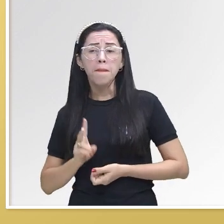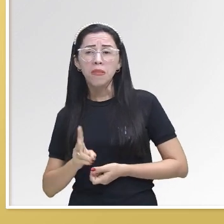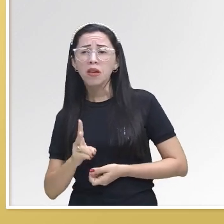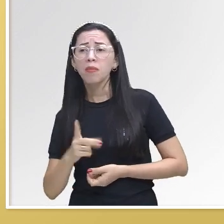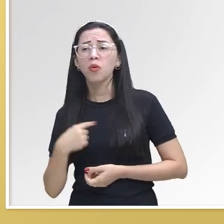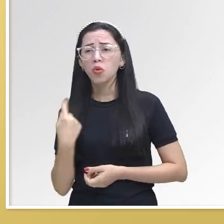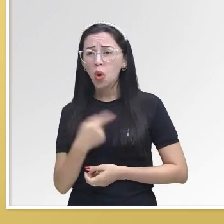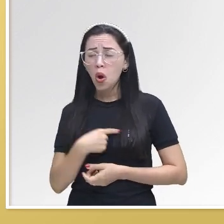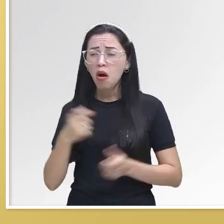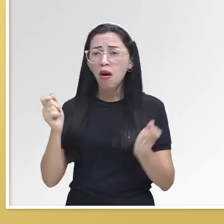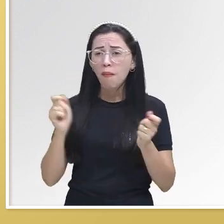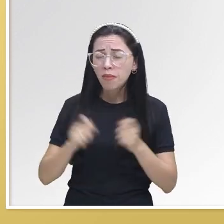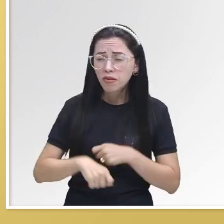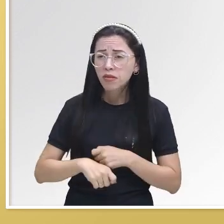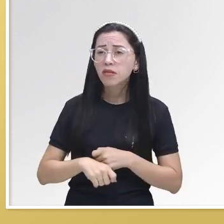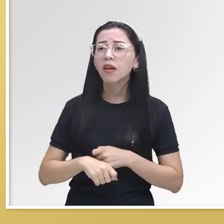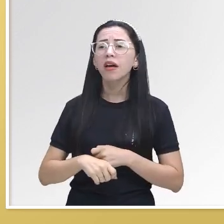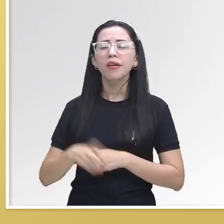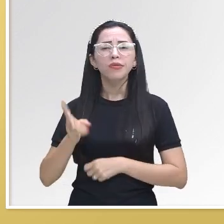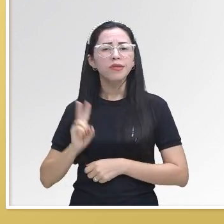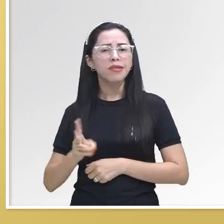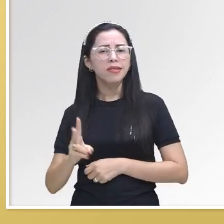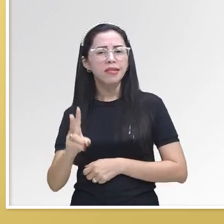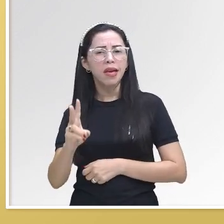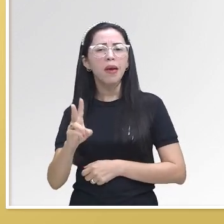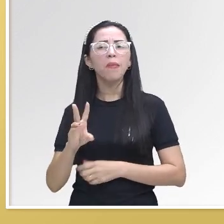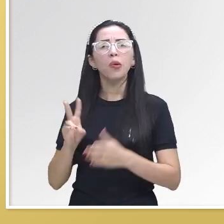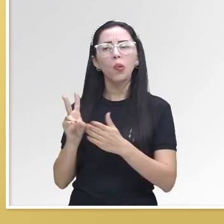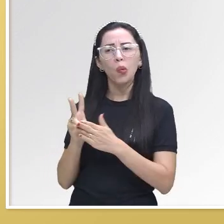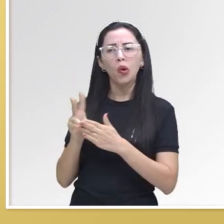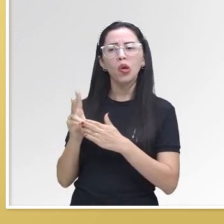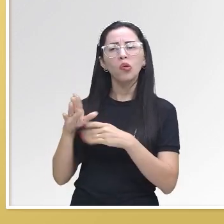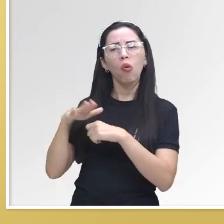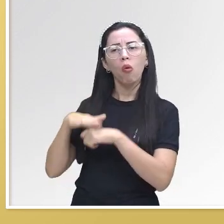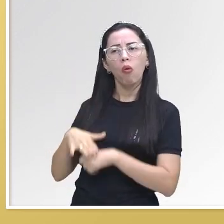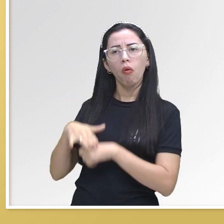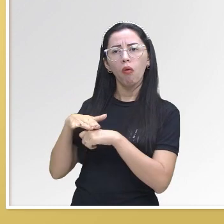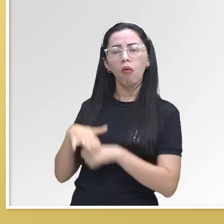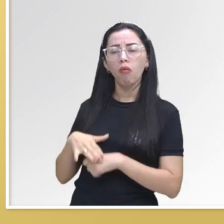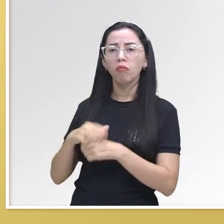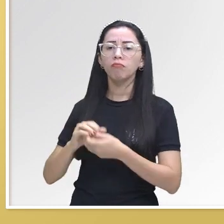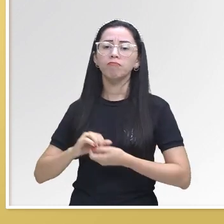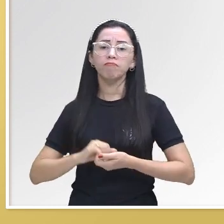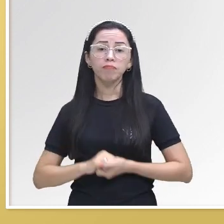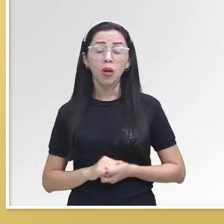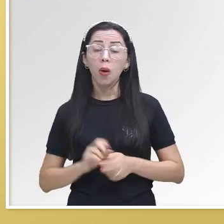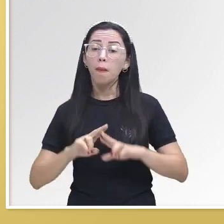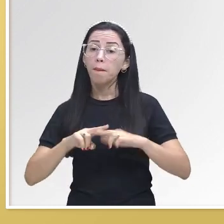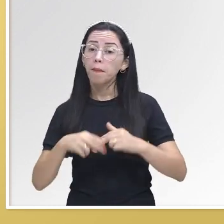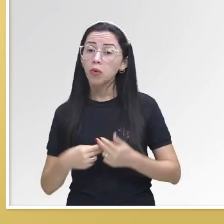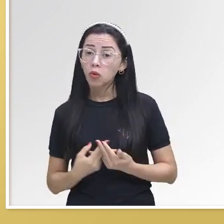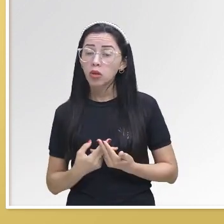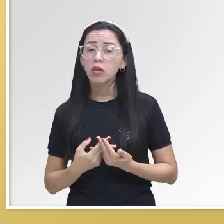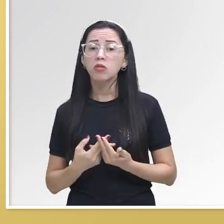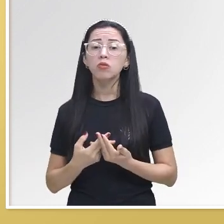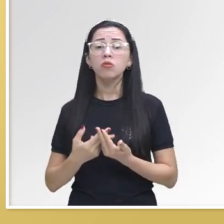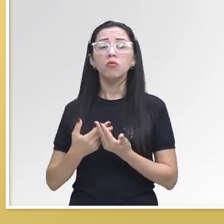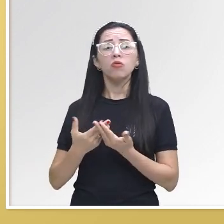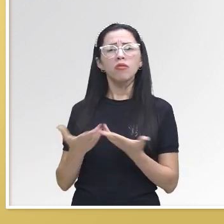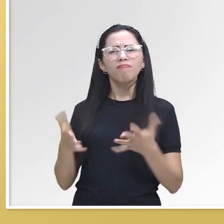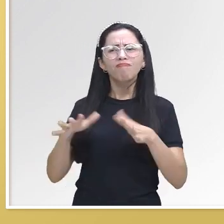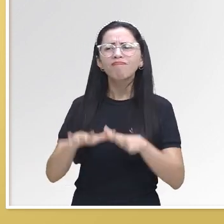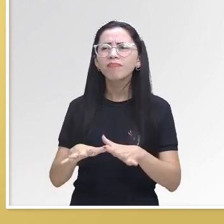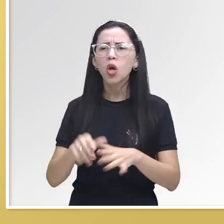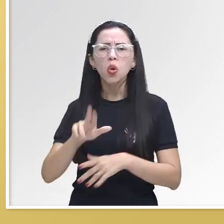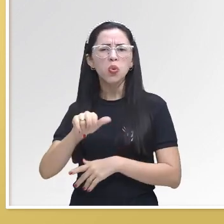formação em alguma coisa, sempre seremos os últimos dos últimos a serem escolhidos. Por isso que a integração nunca vai dar